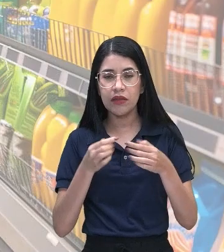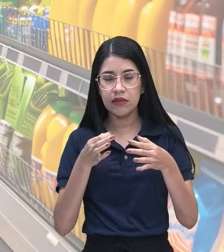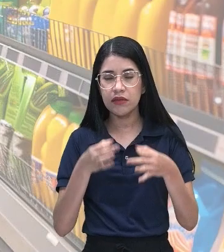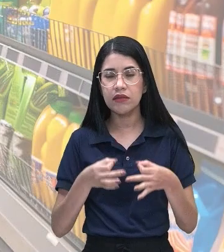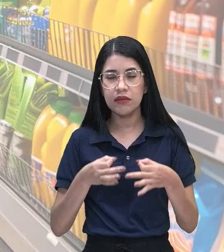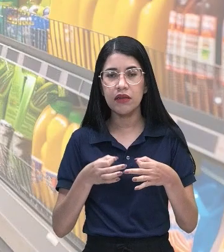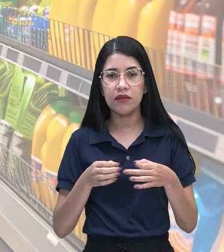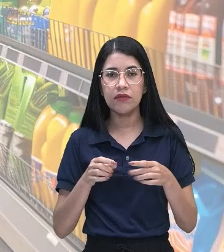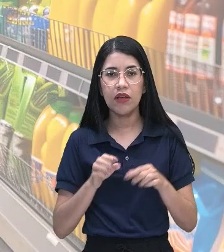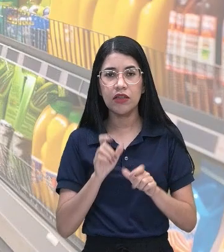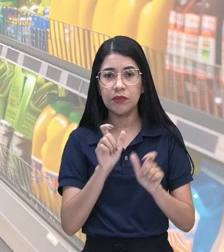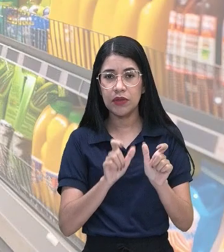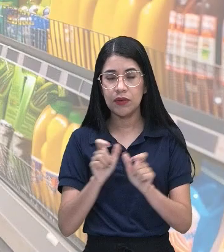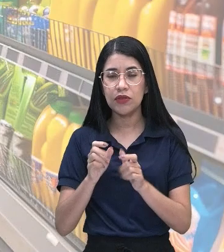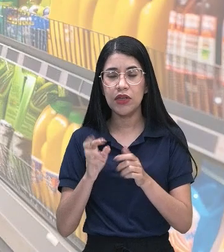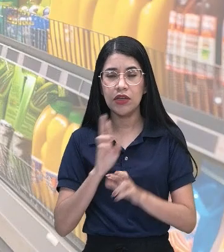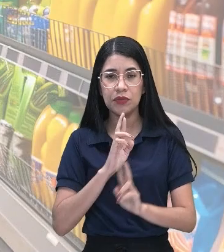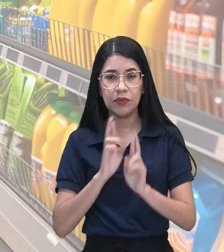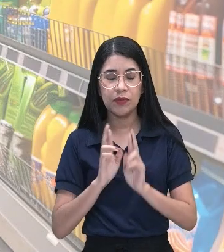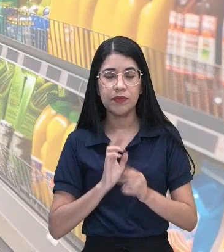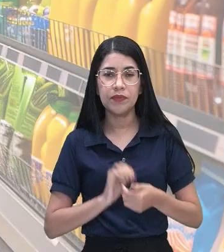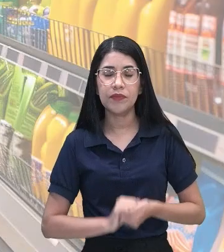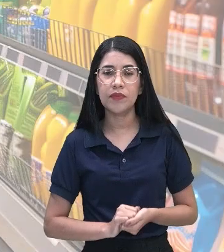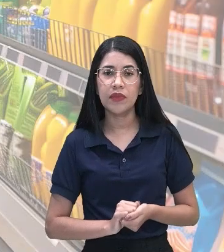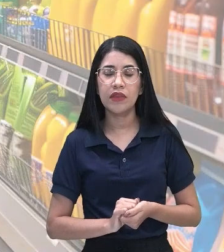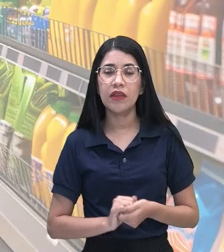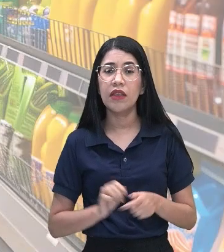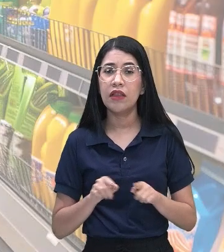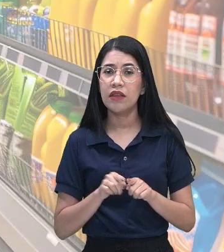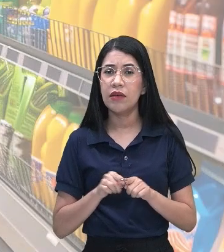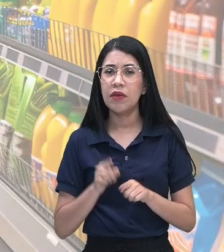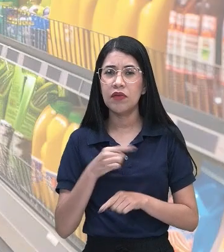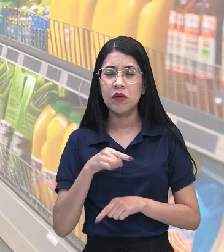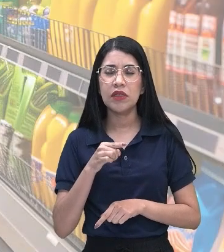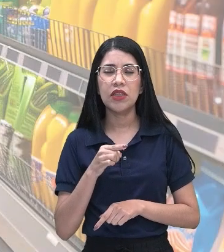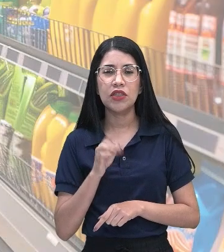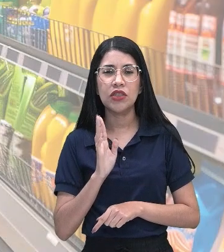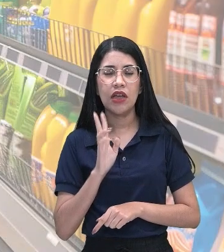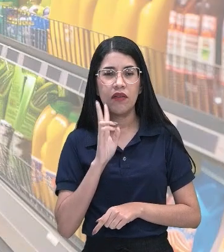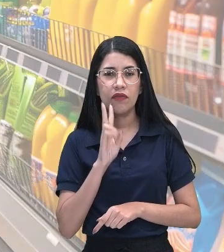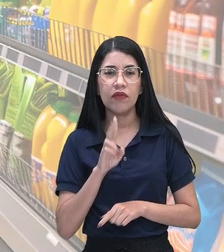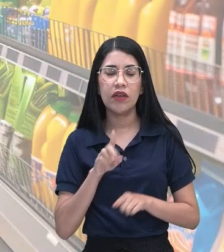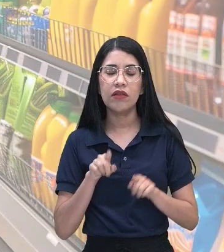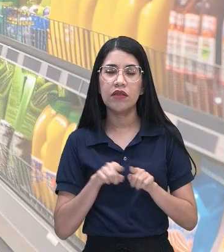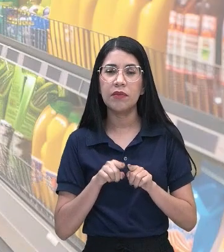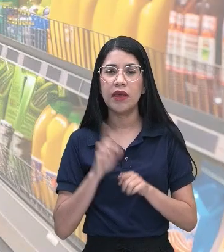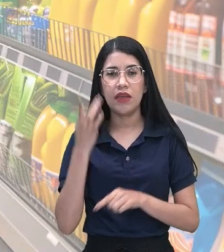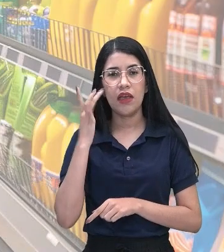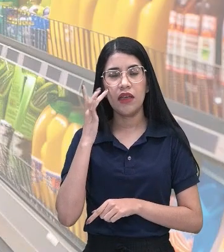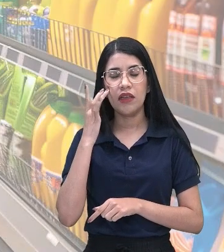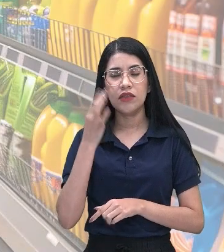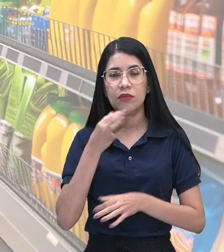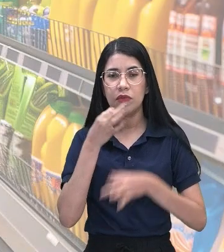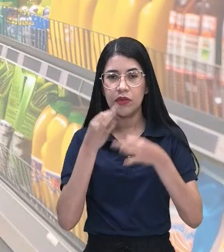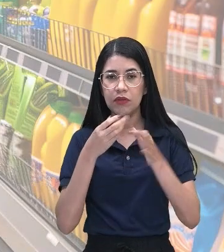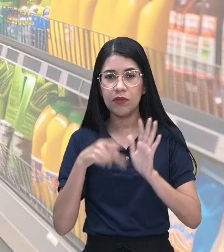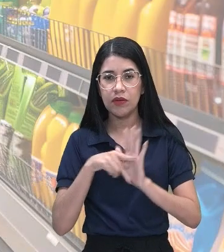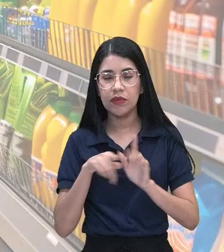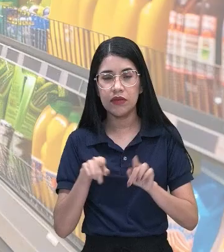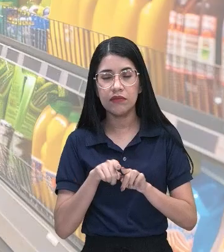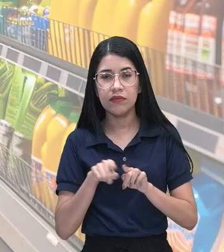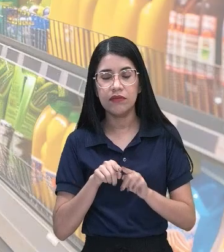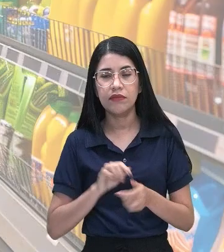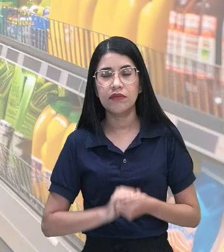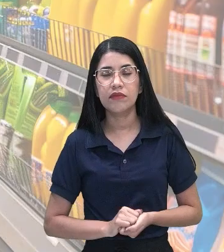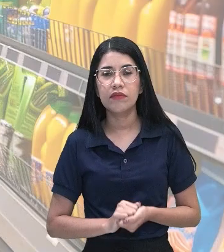respostas aí que os nossos colegas trouxeram aqui, né? Como eu falei, você também deve ter aí, né, a sua resposta com relação a esse tema. Bom,